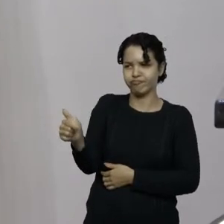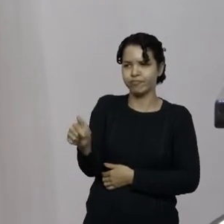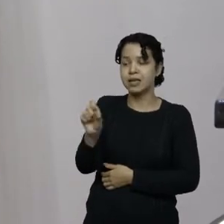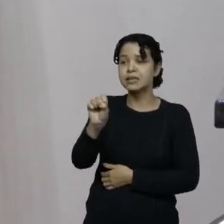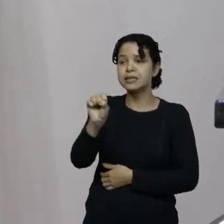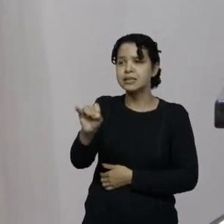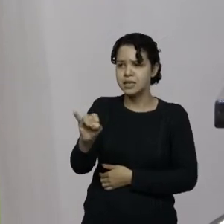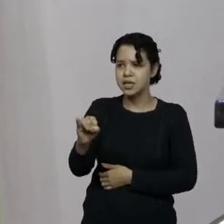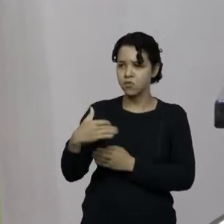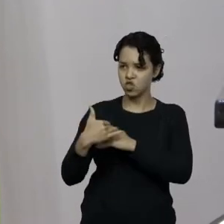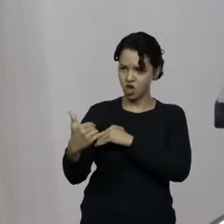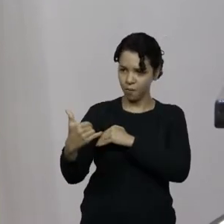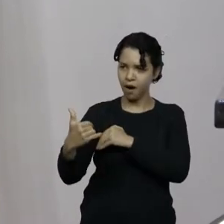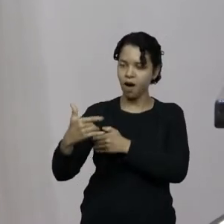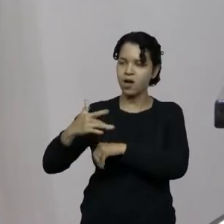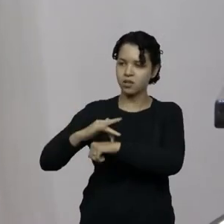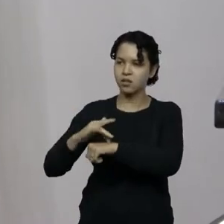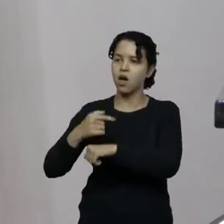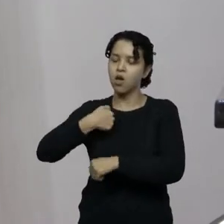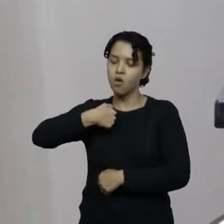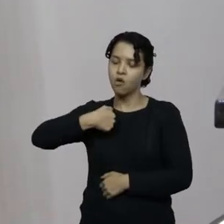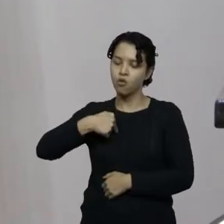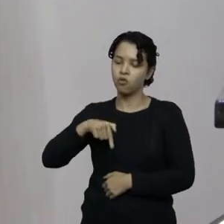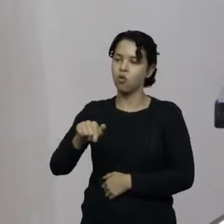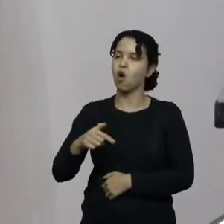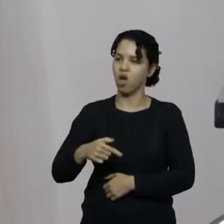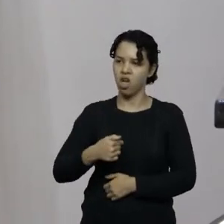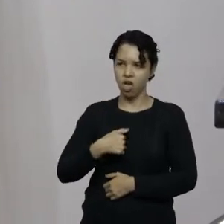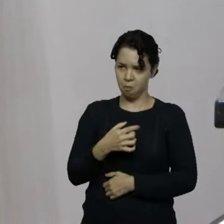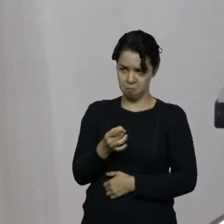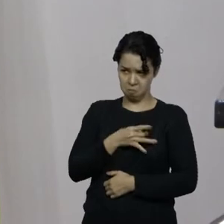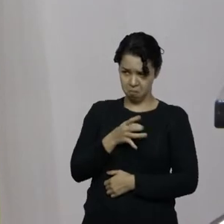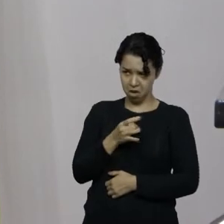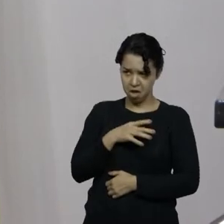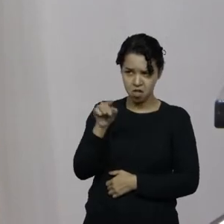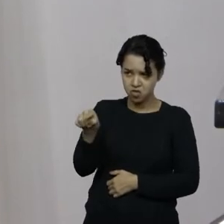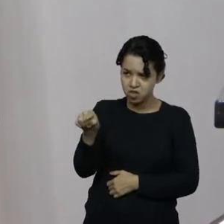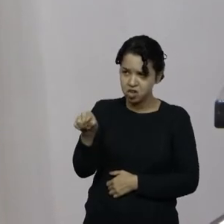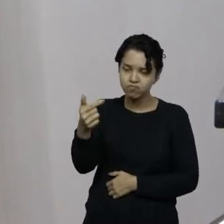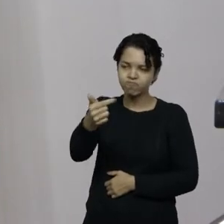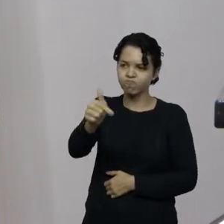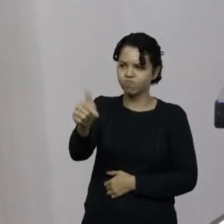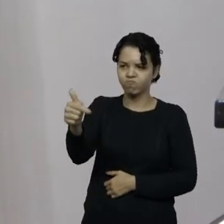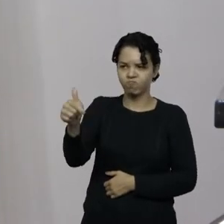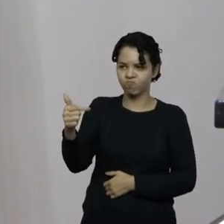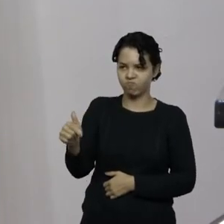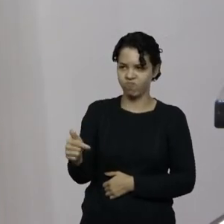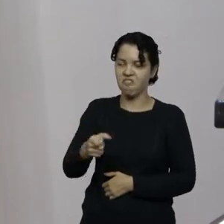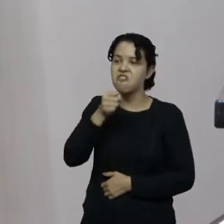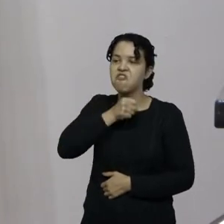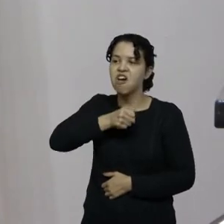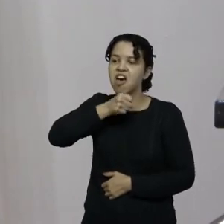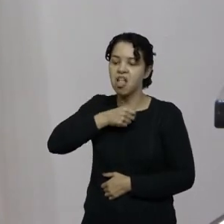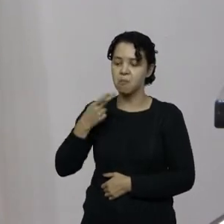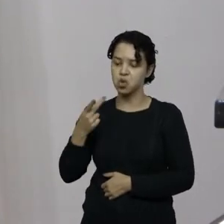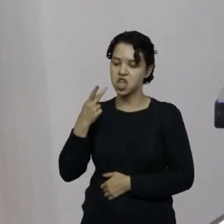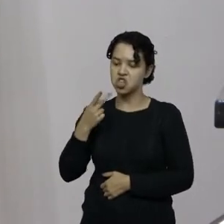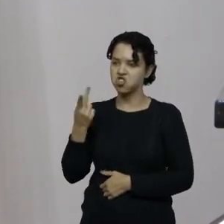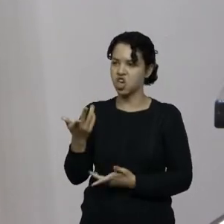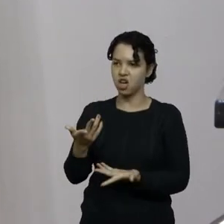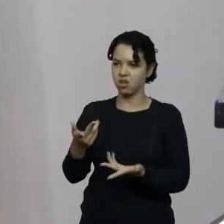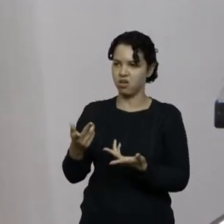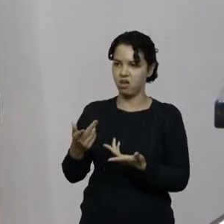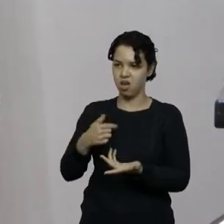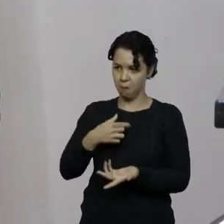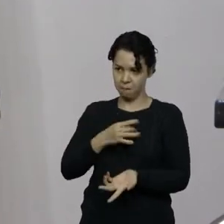me chamar para dançar eu venho para o baile eu não tenho medo do senhor não tenho medo de velha política eu entrei justamente